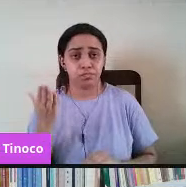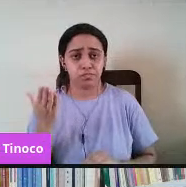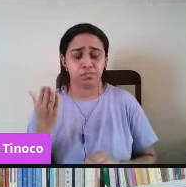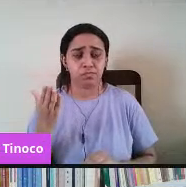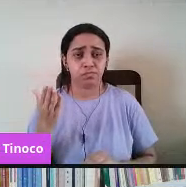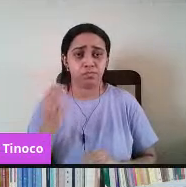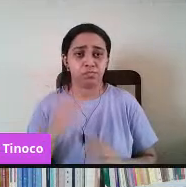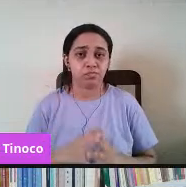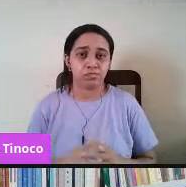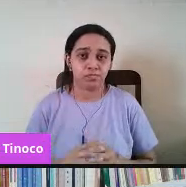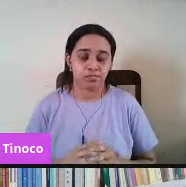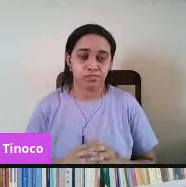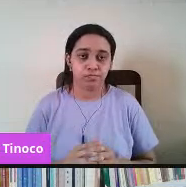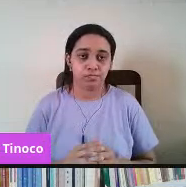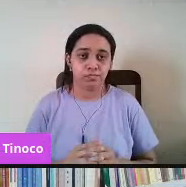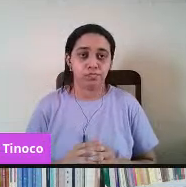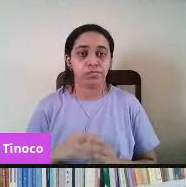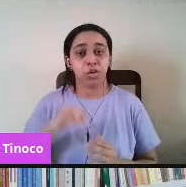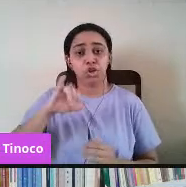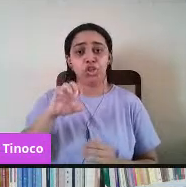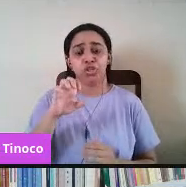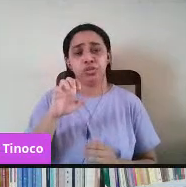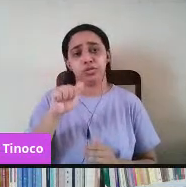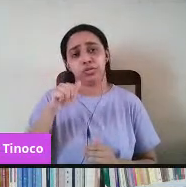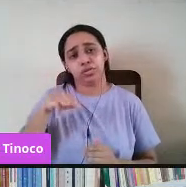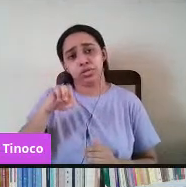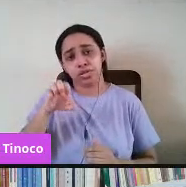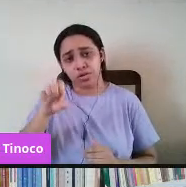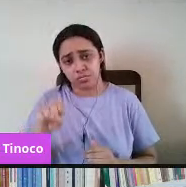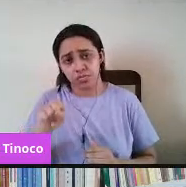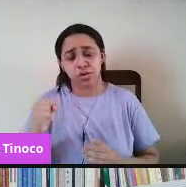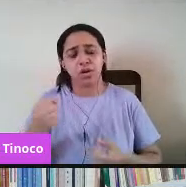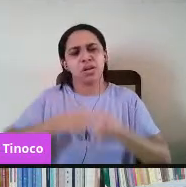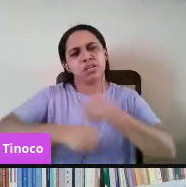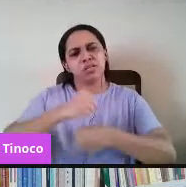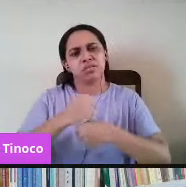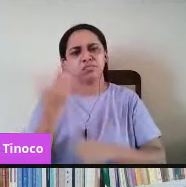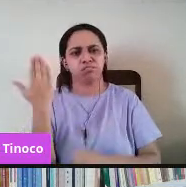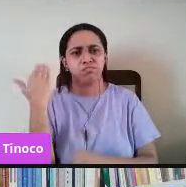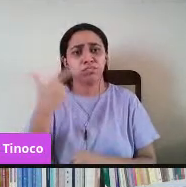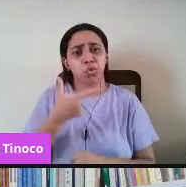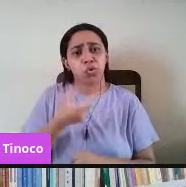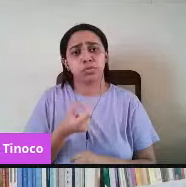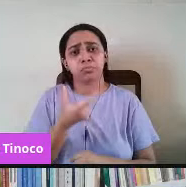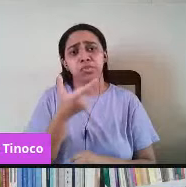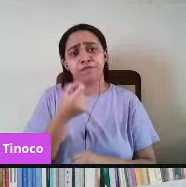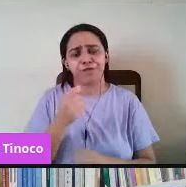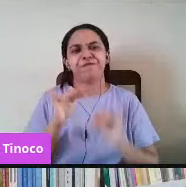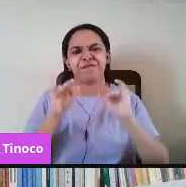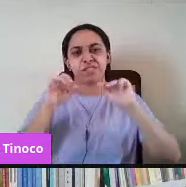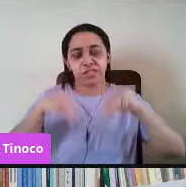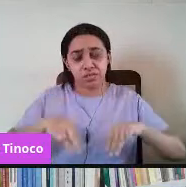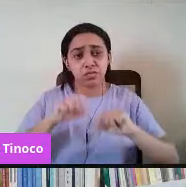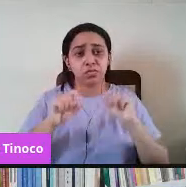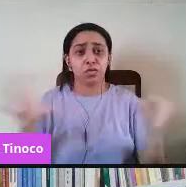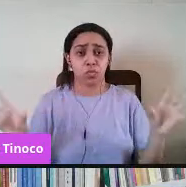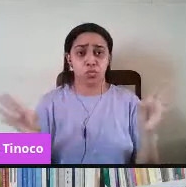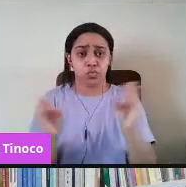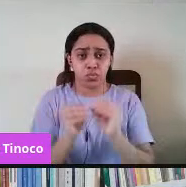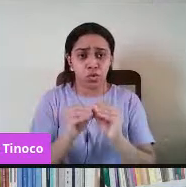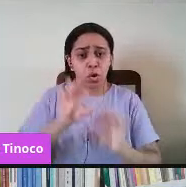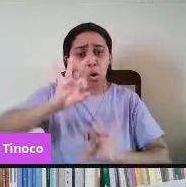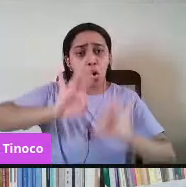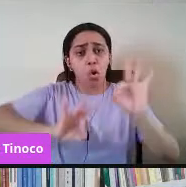que foi proposto por Jean-Michel Adam, no final do ano passado, de 2020, sintetiza essas